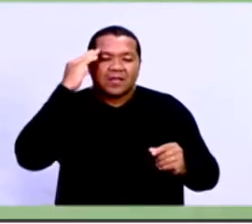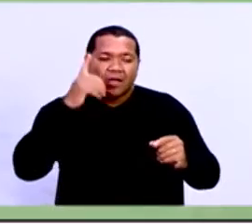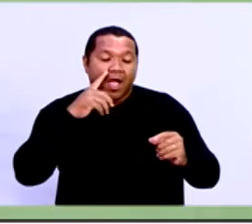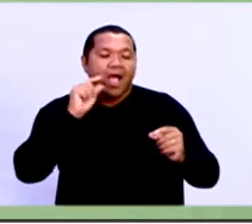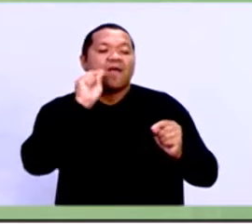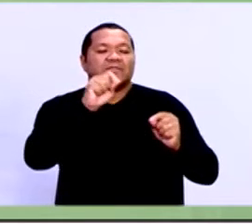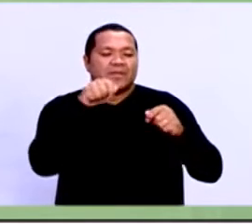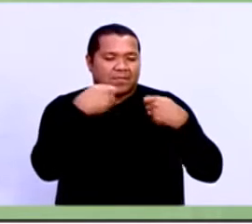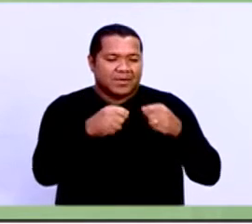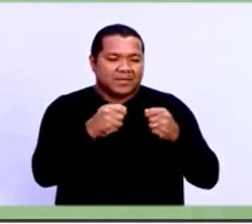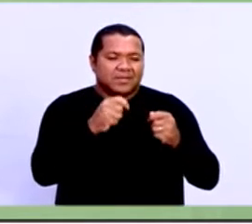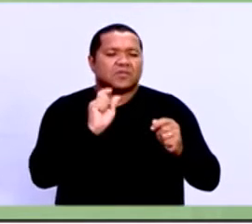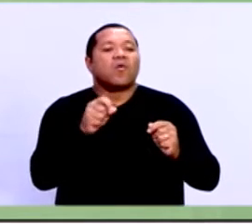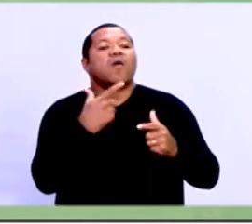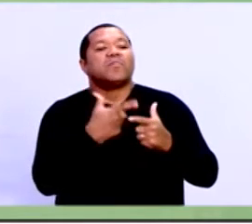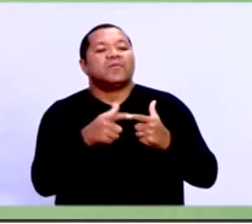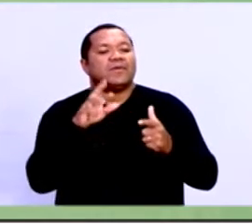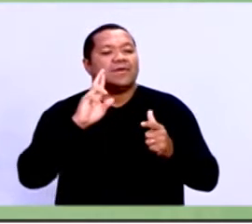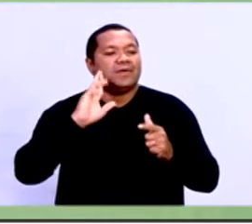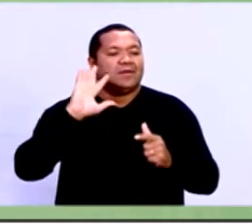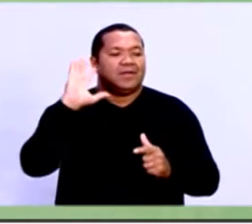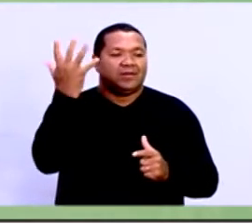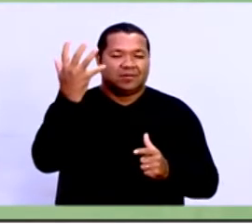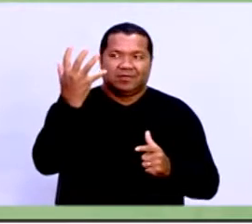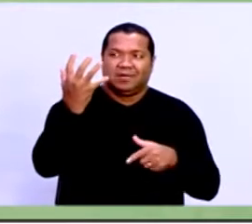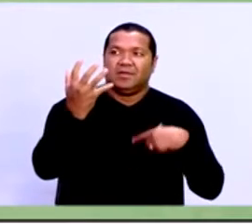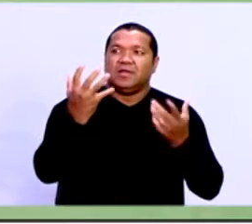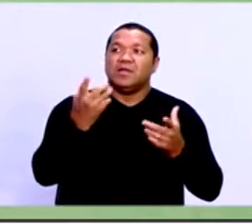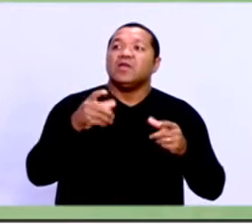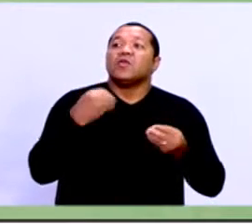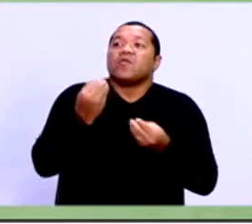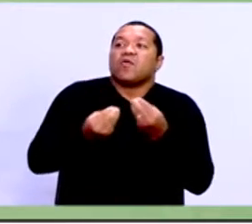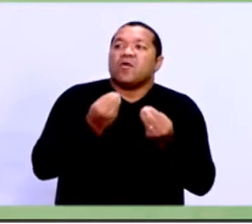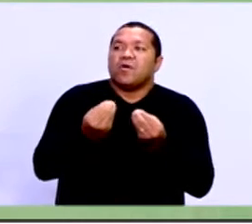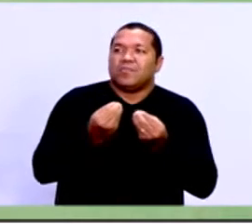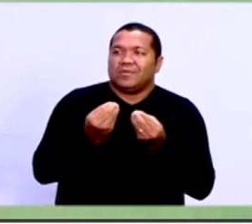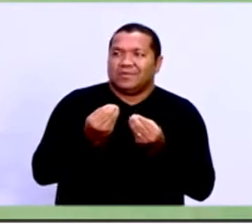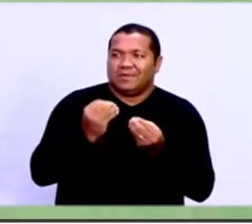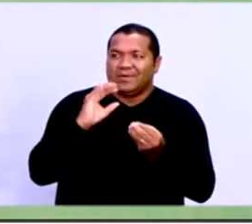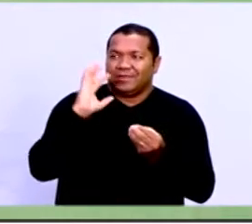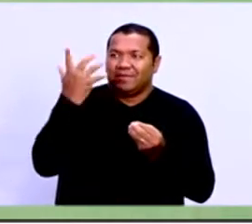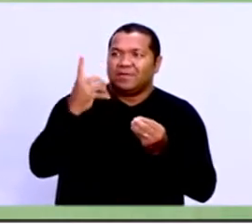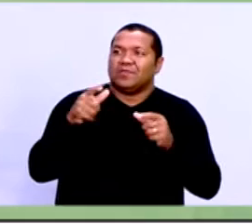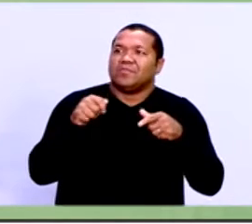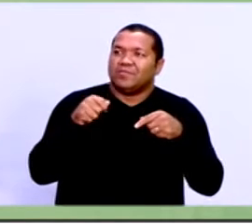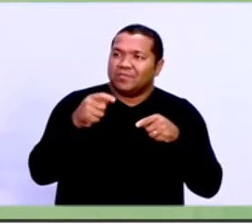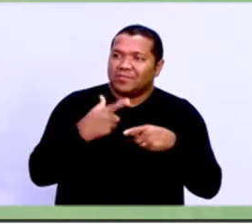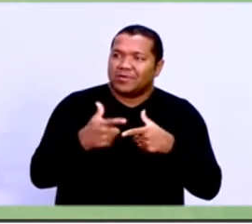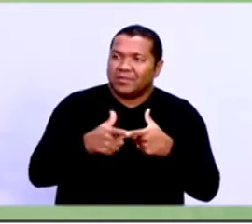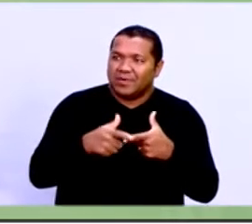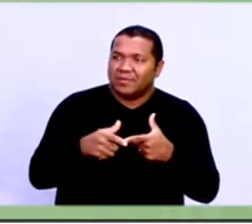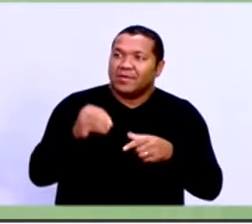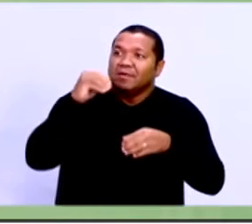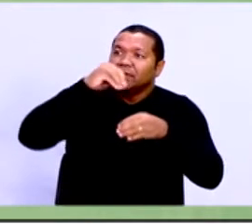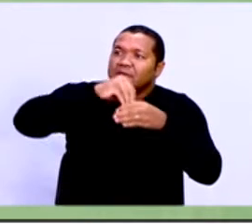problema avaliar o problema e ver a solução possível dentro das soluções propostas